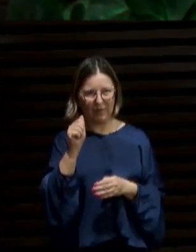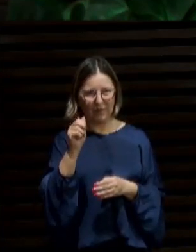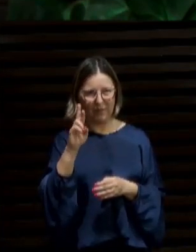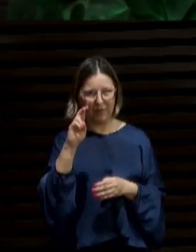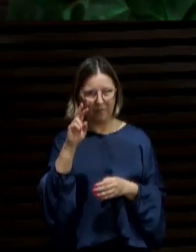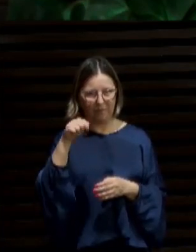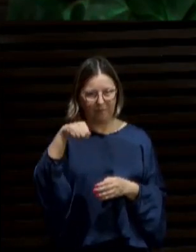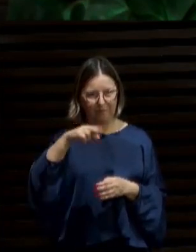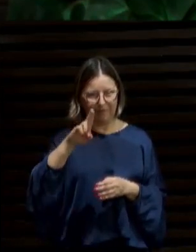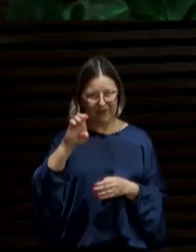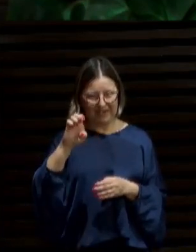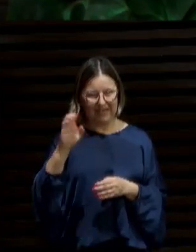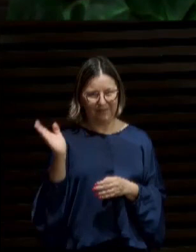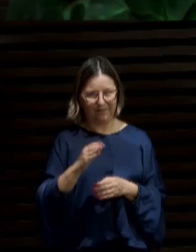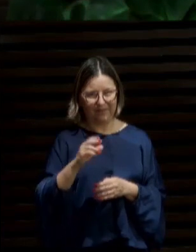se